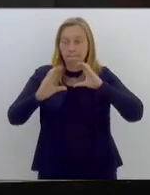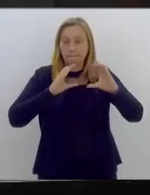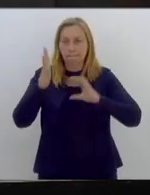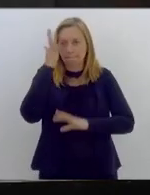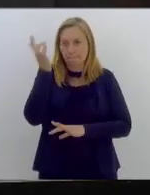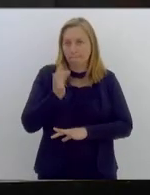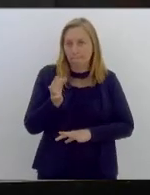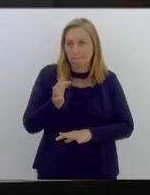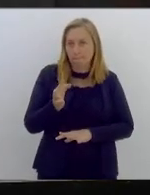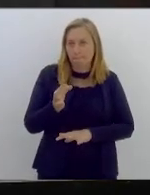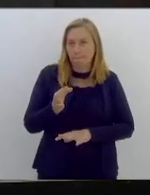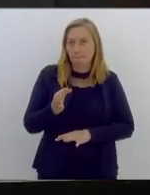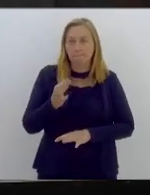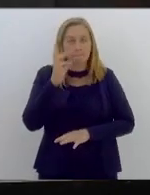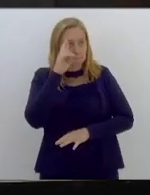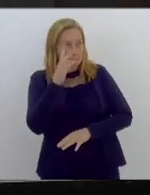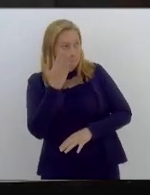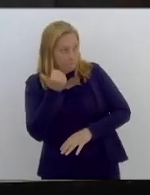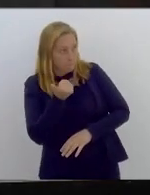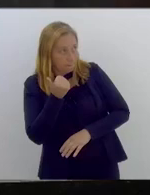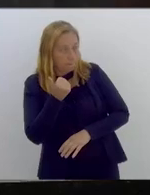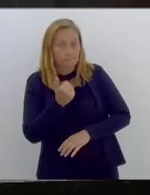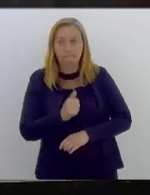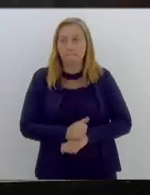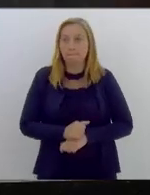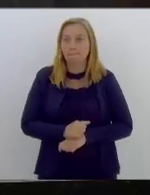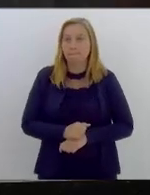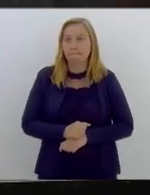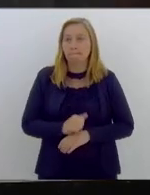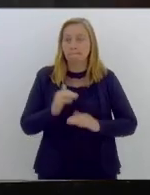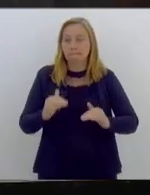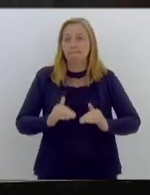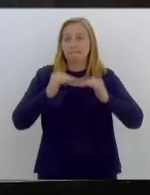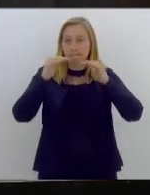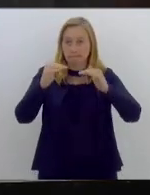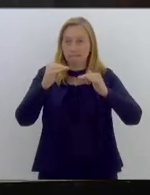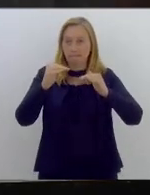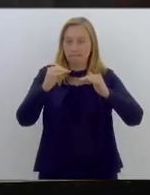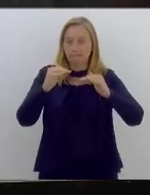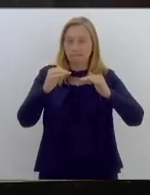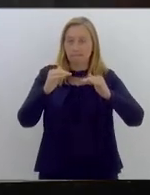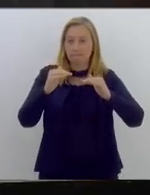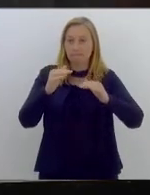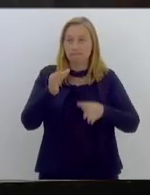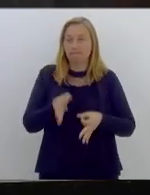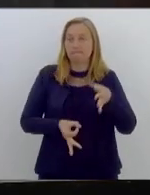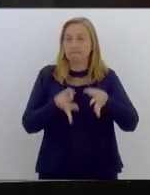Vossa Excelência soube, o Supremo Tribunal Federal,